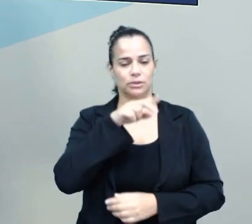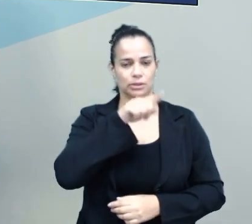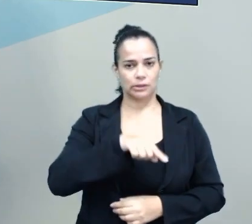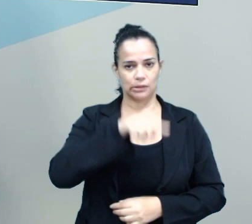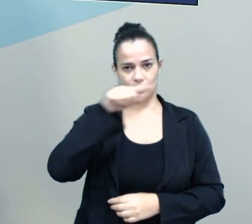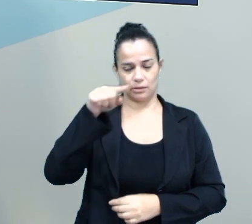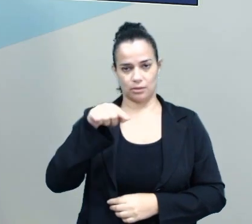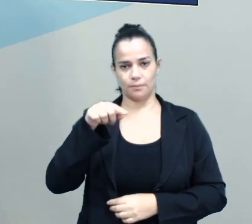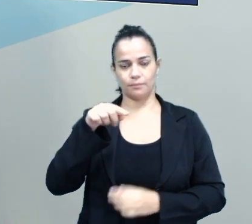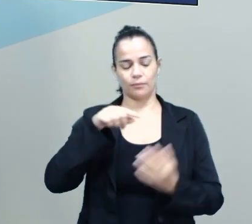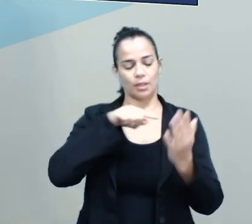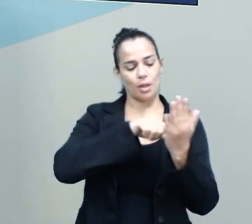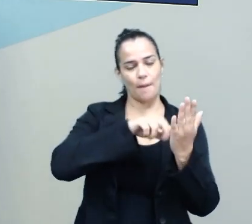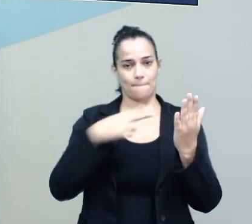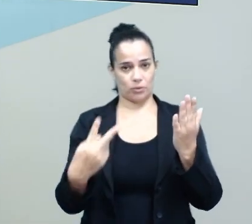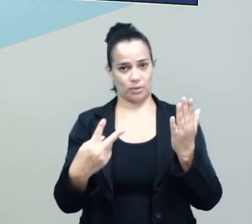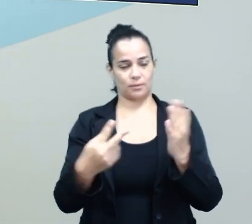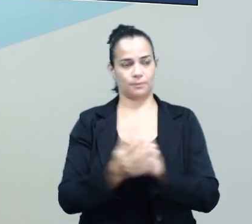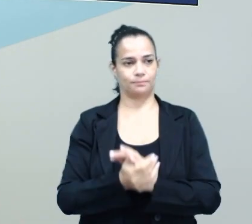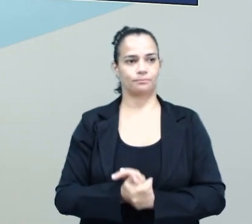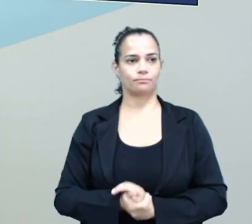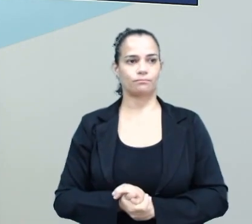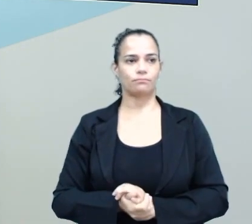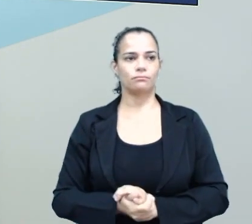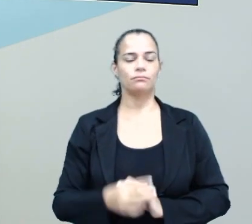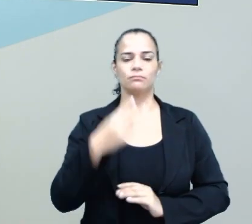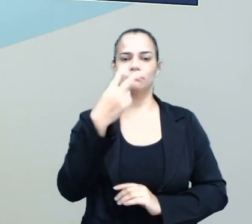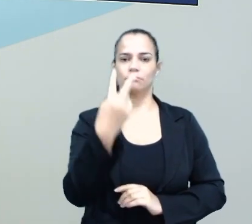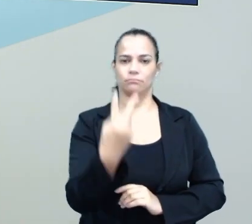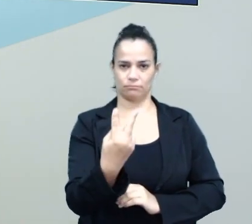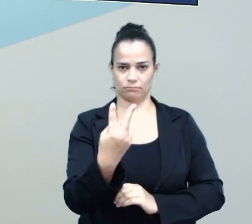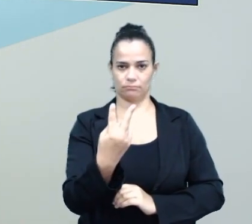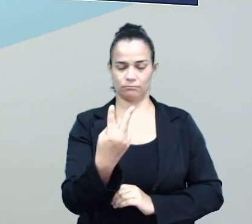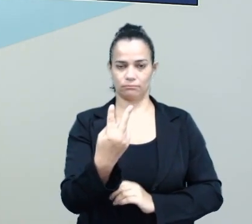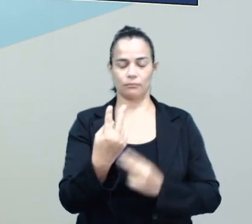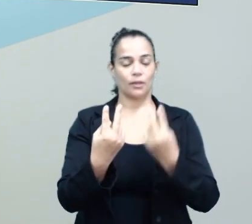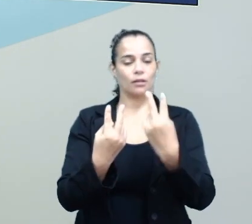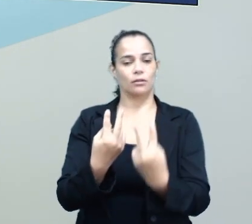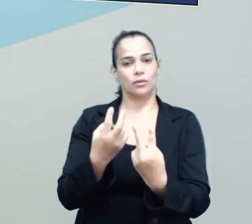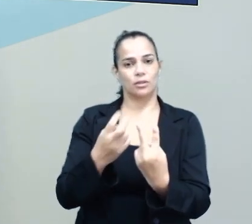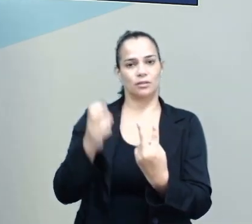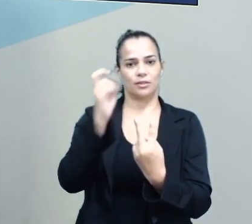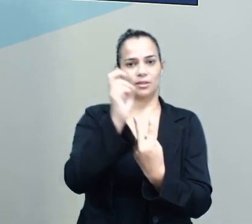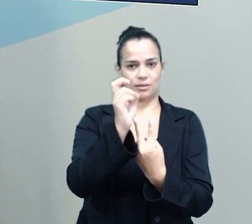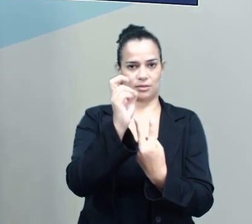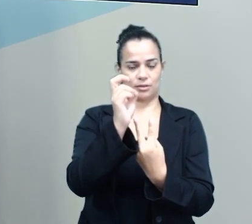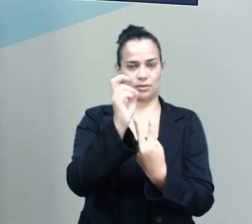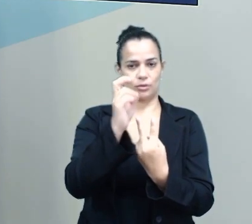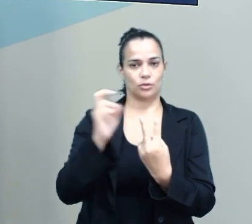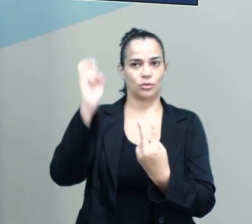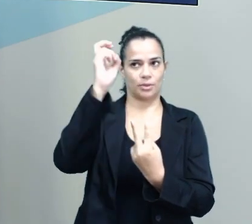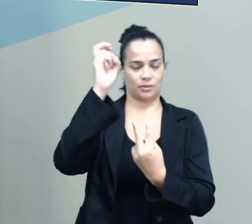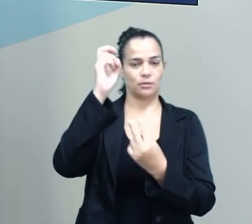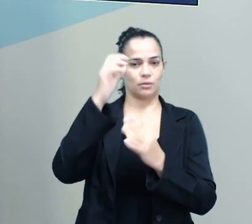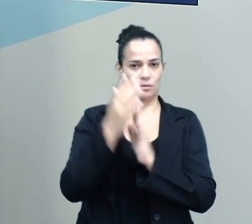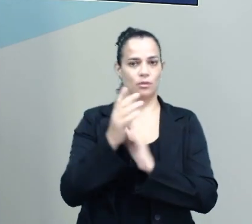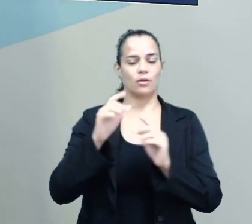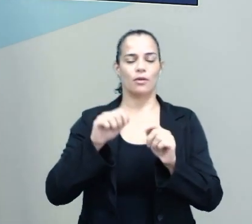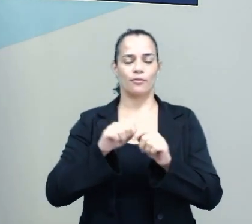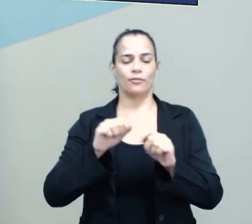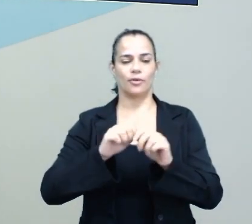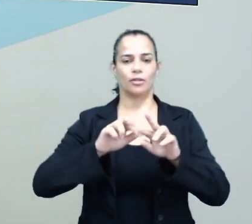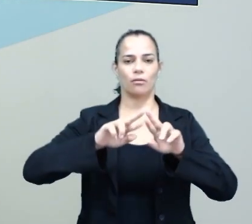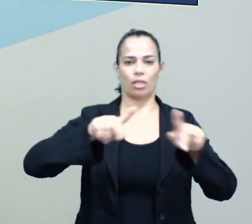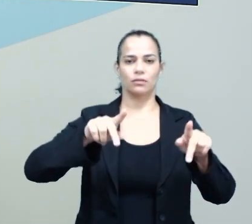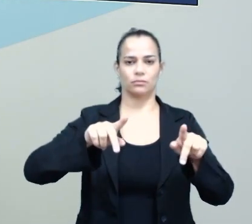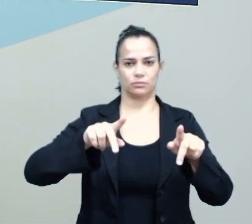em potência. Ficaria assim, ó, 2 elevado a 5 sobre 5. Eu fiz uma transformação, não é?